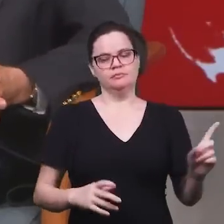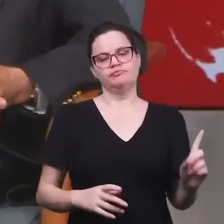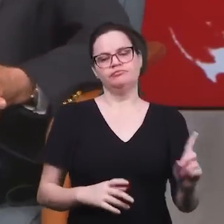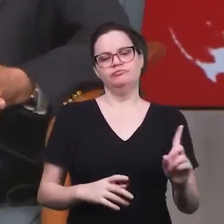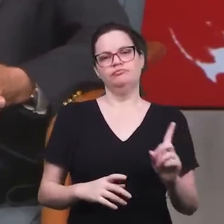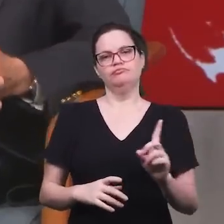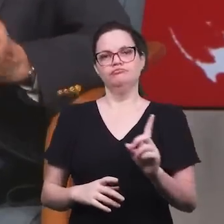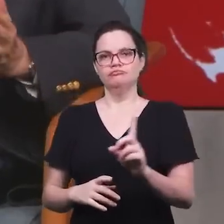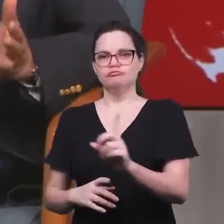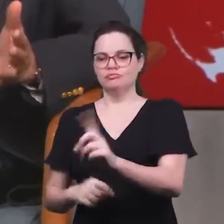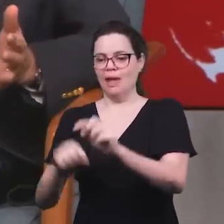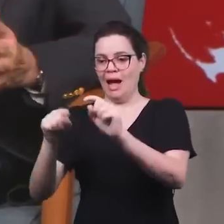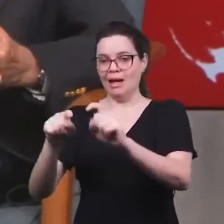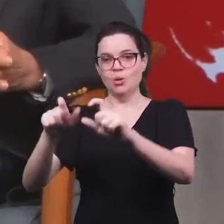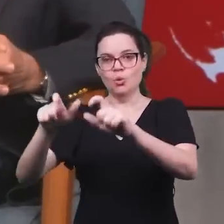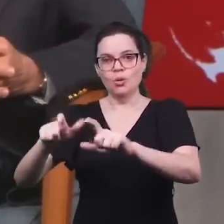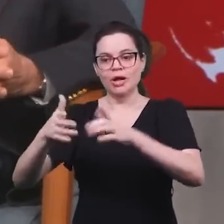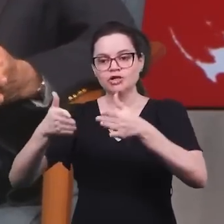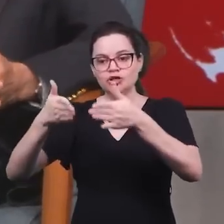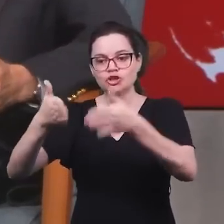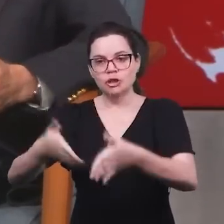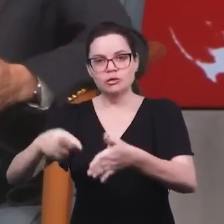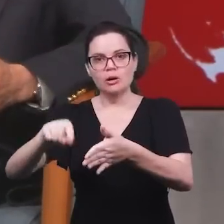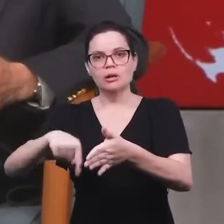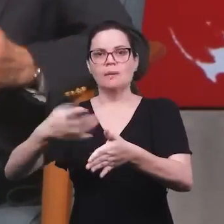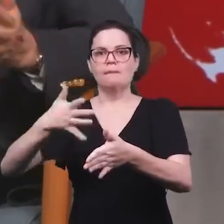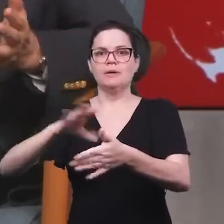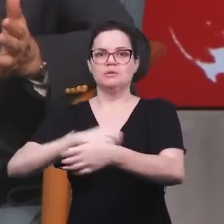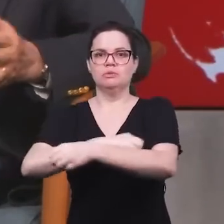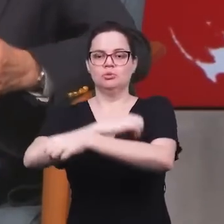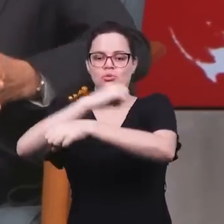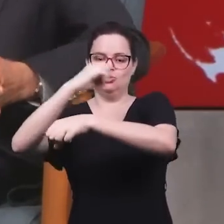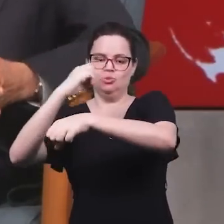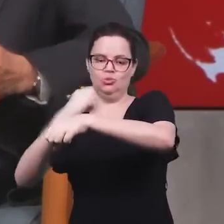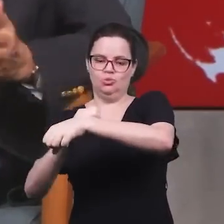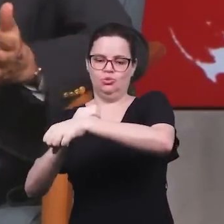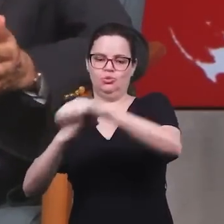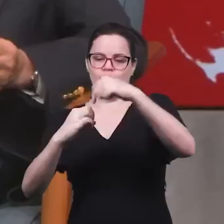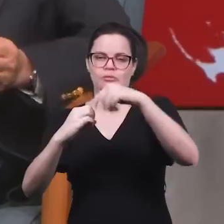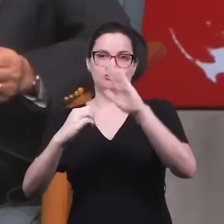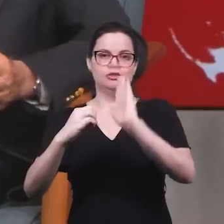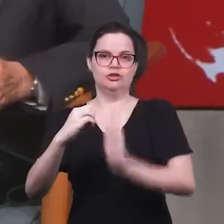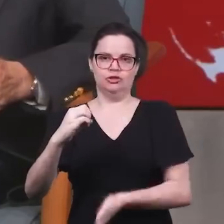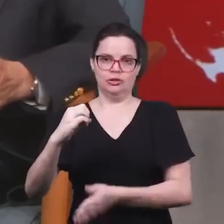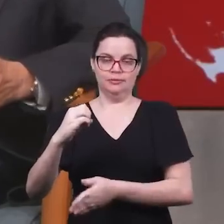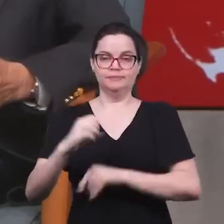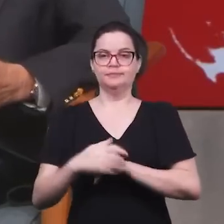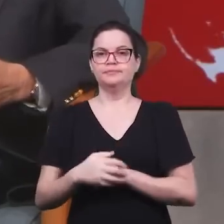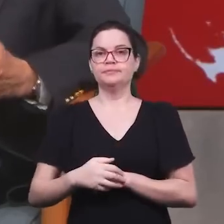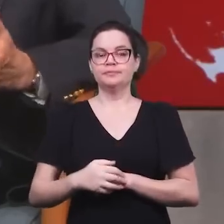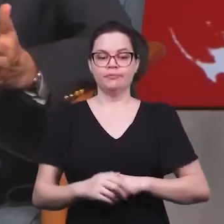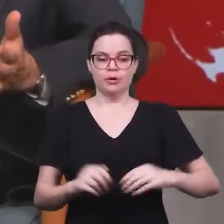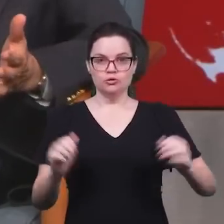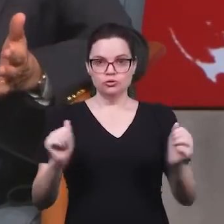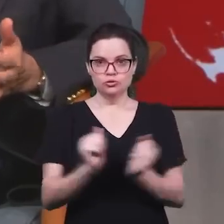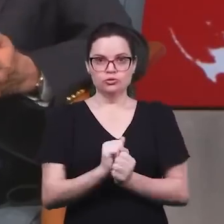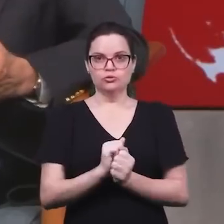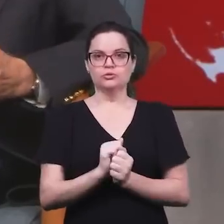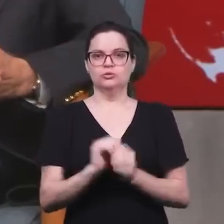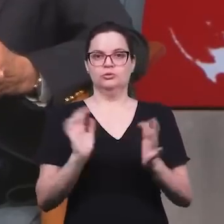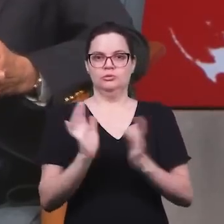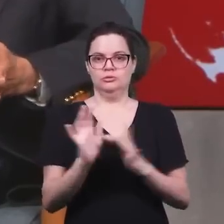tarde, perto do final da tarde. E ia com Jesus um